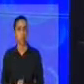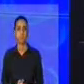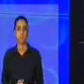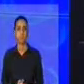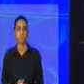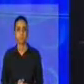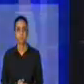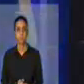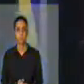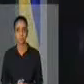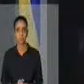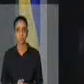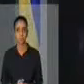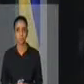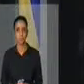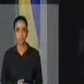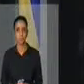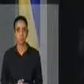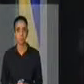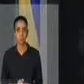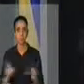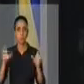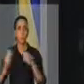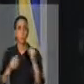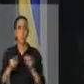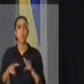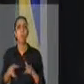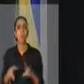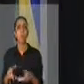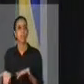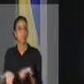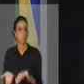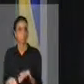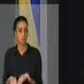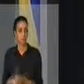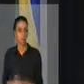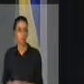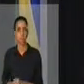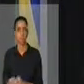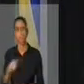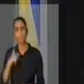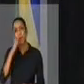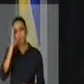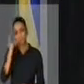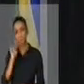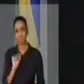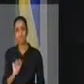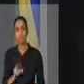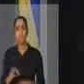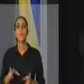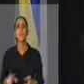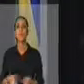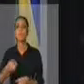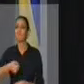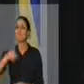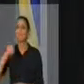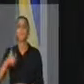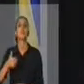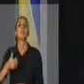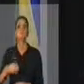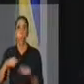à questão dos tratamentos de câncer. Reconheço a prioridade que deve ser dada